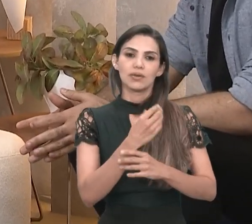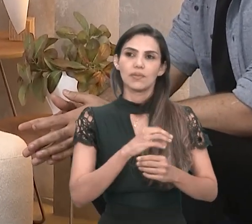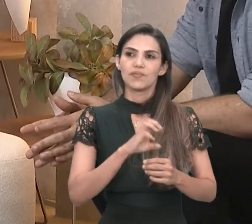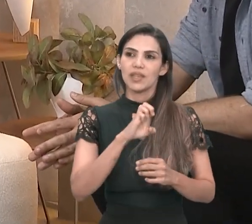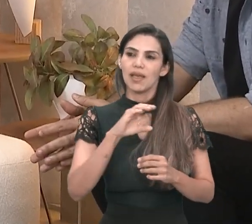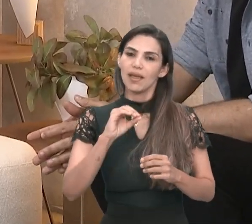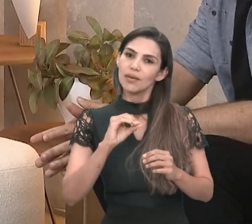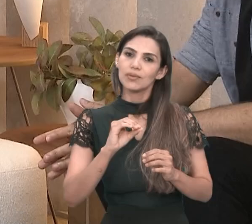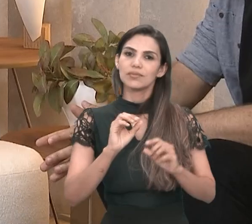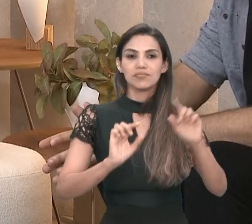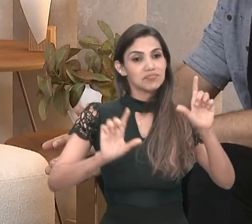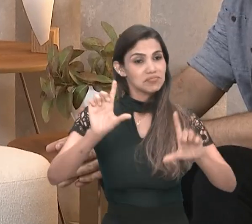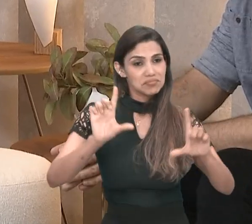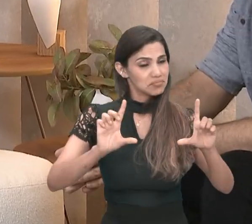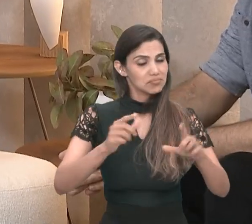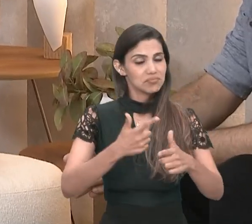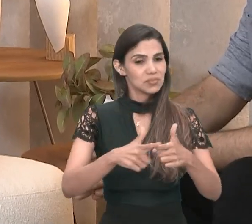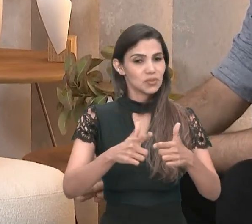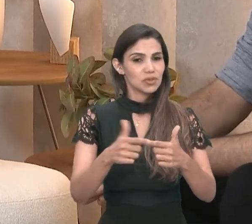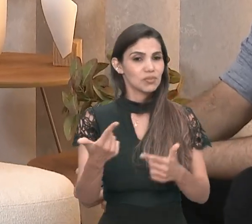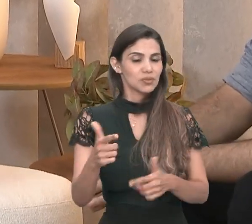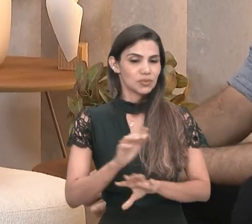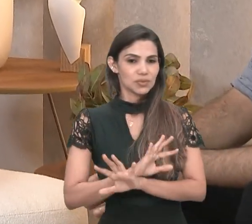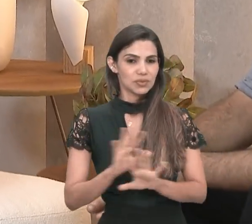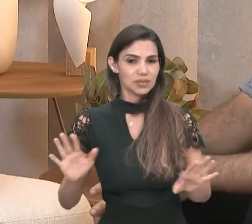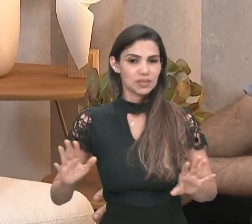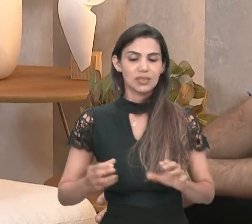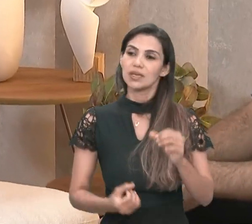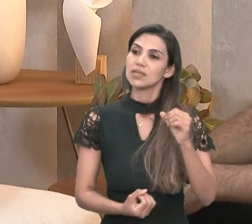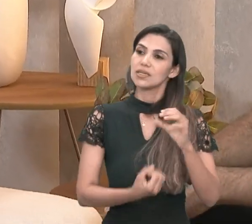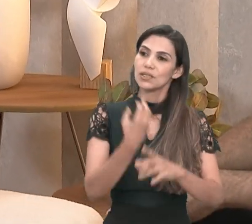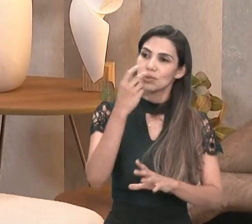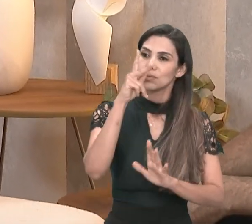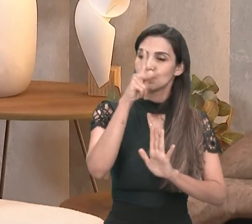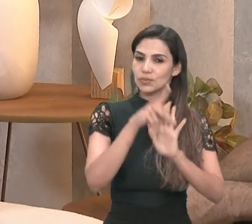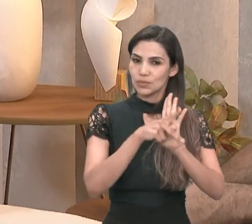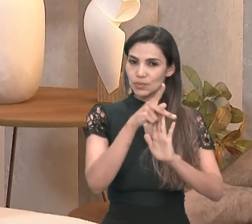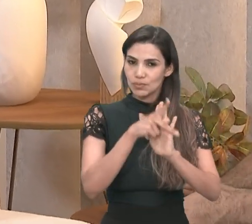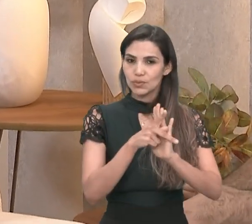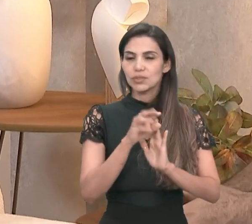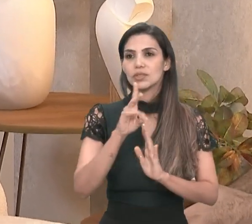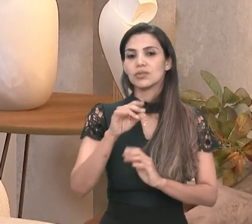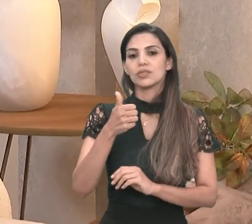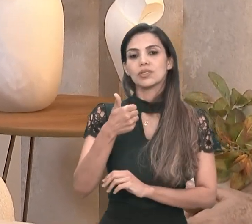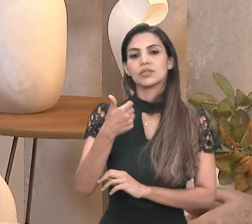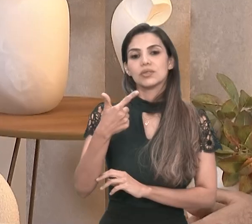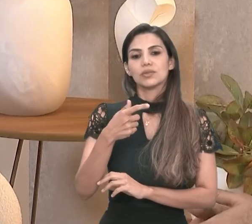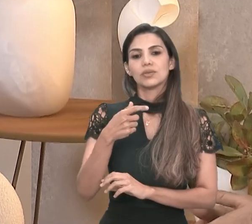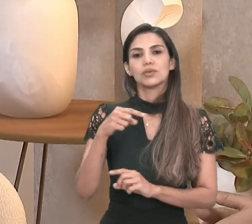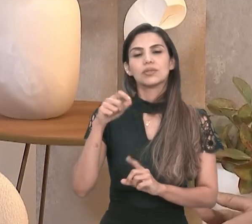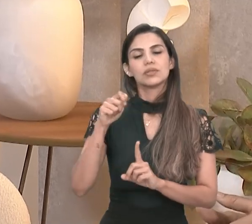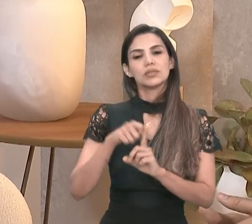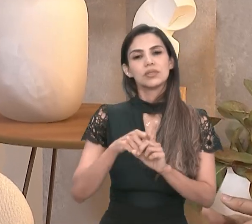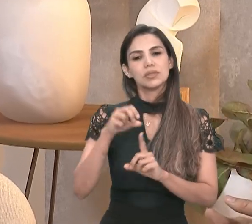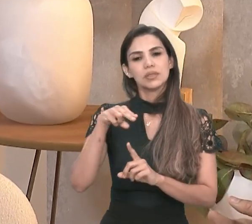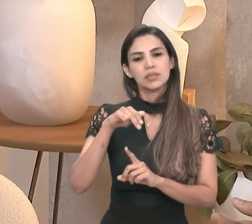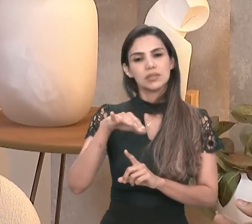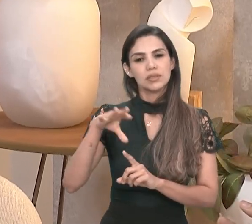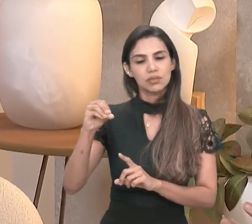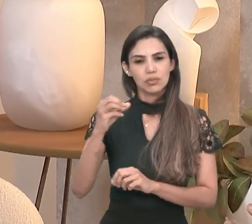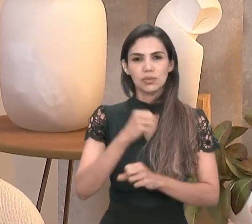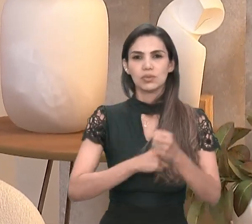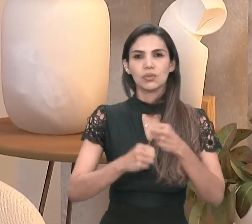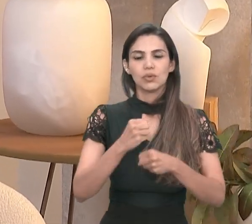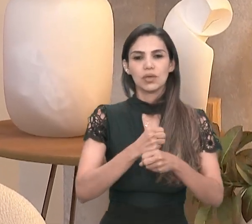problema. Aí vamos fazer o Web TV, aí decidimos fazer, em 12 de maio de 2000, uma transmissão de